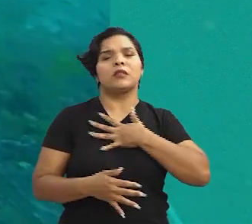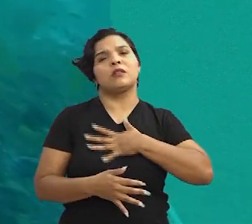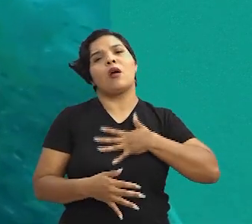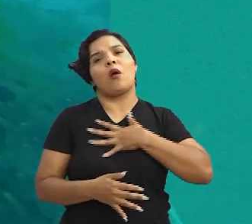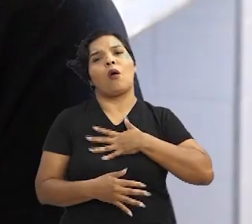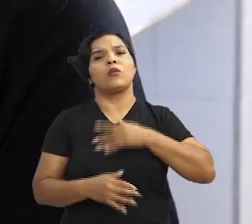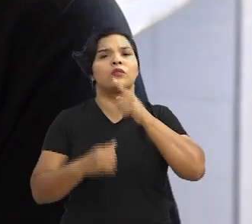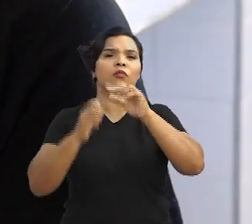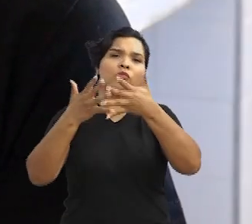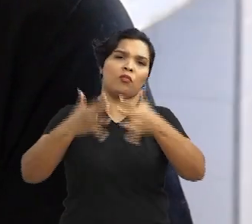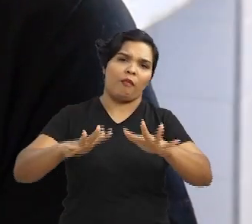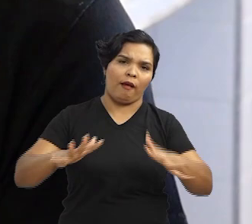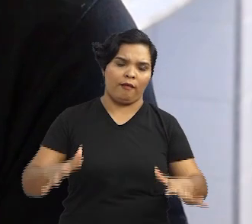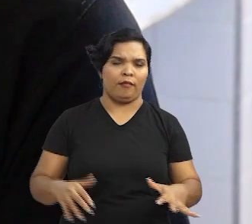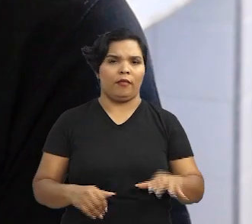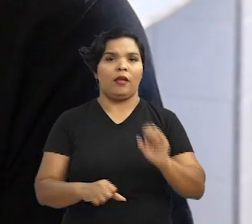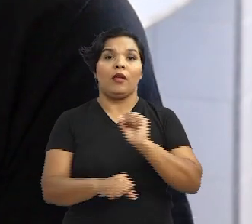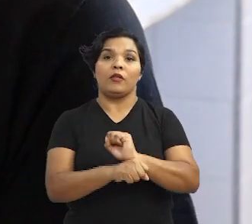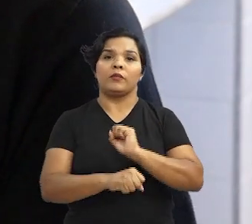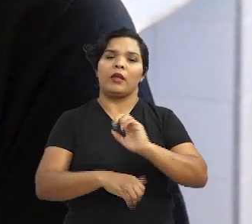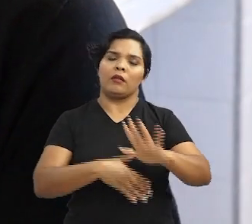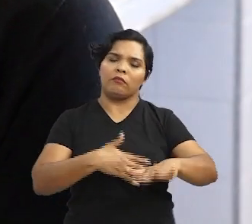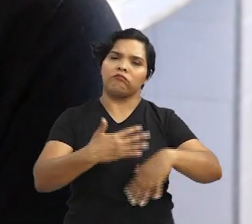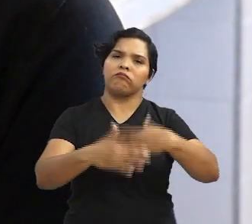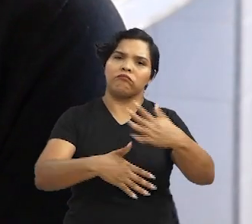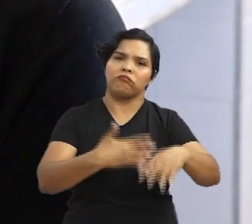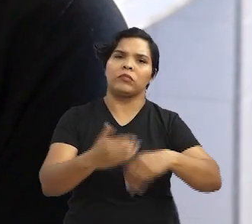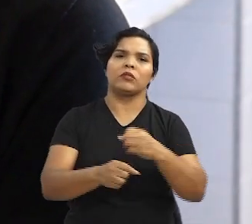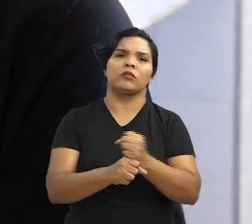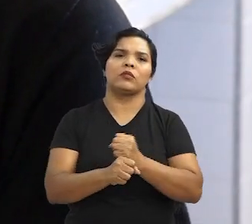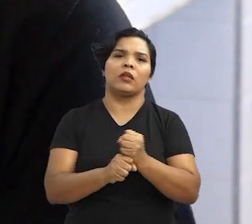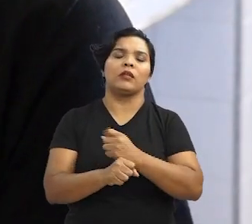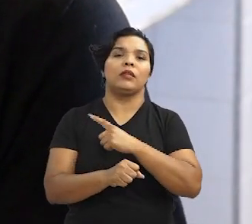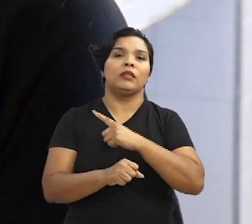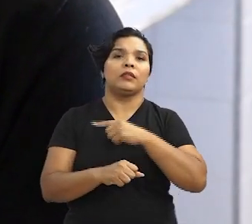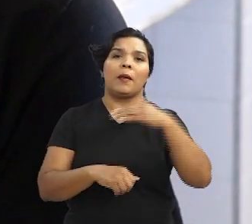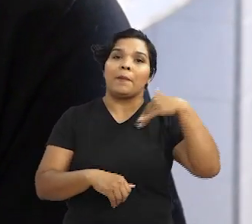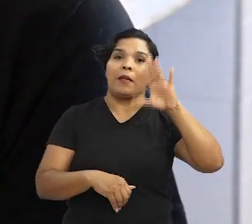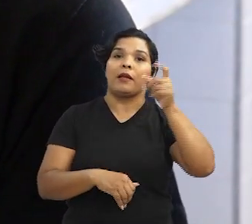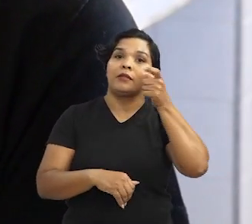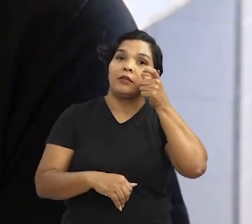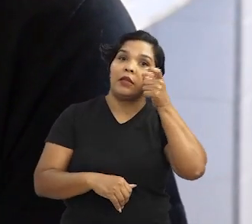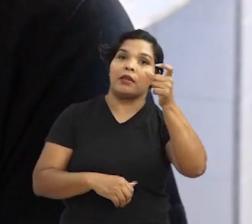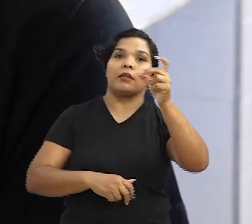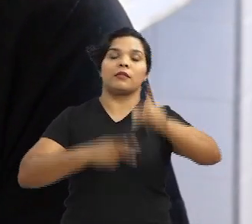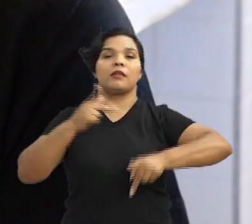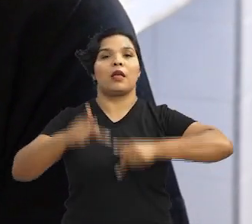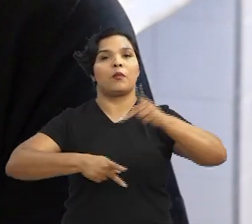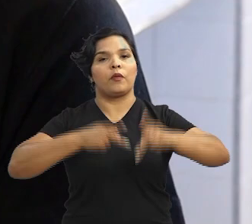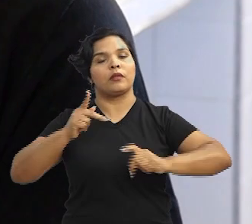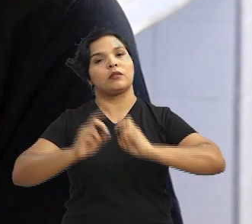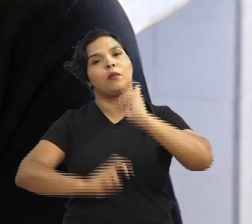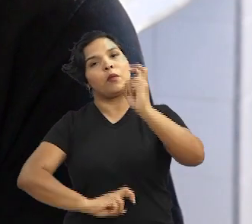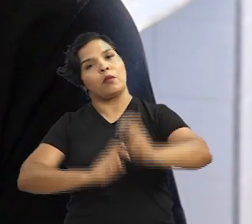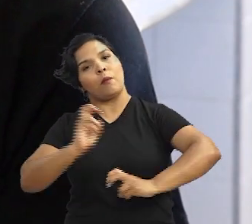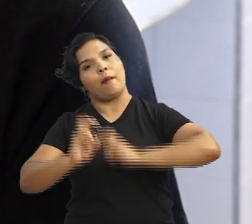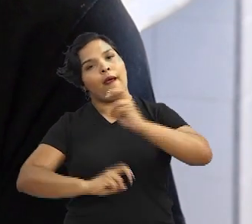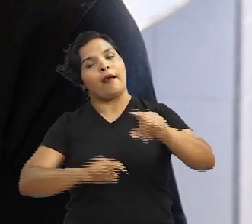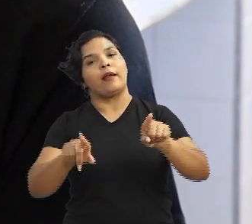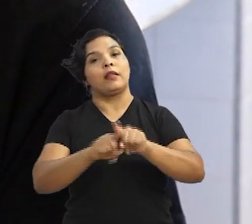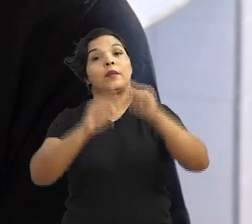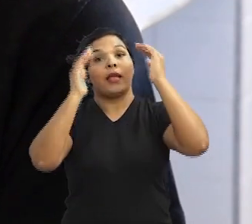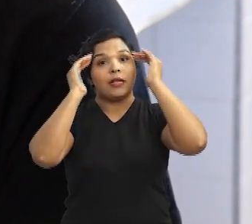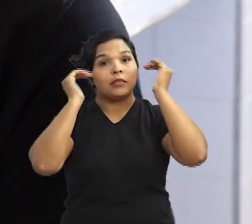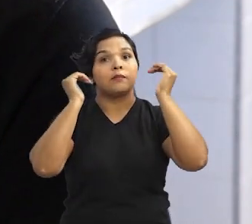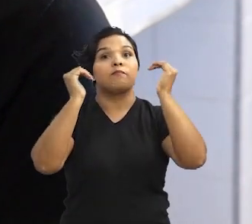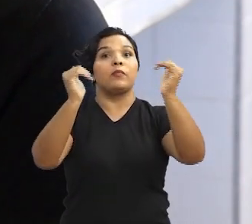pelo mar, né? Eu espero que com o passar dos anos aí tenha mais interesse da população pelo parque,